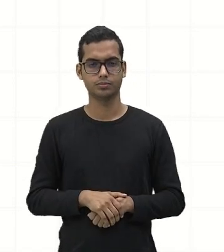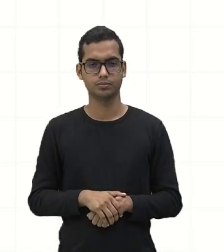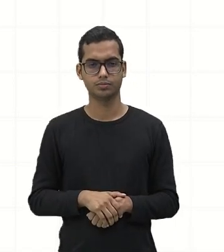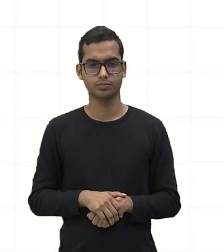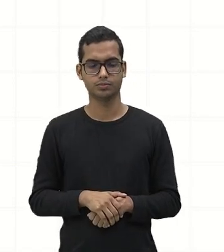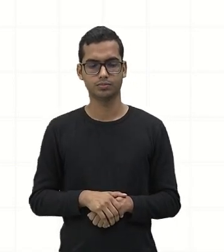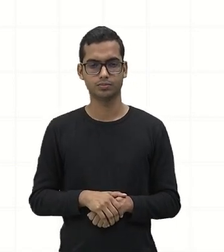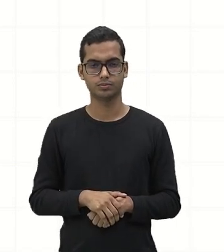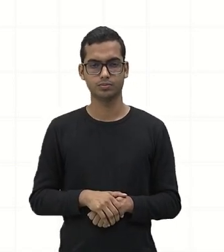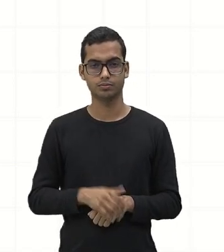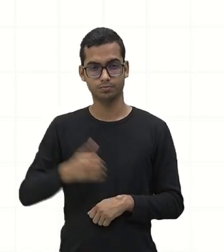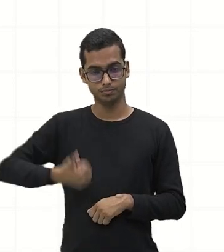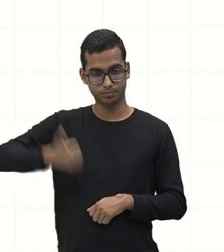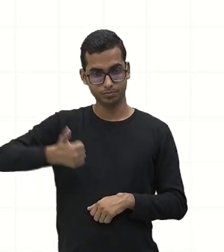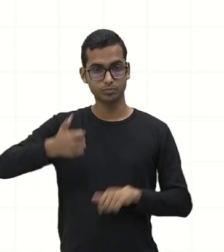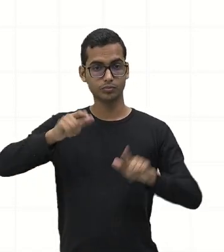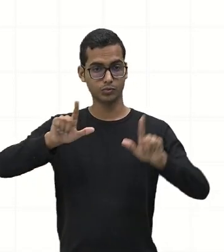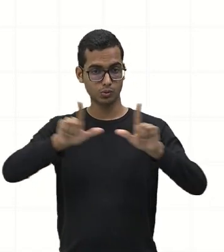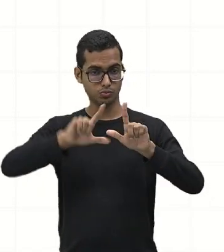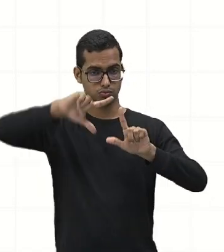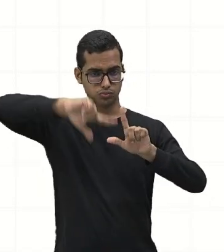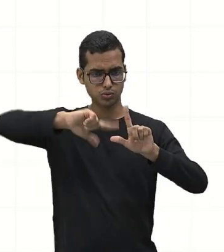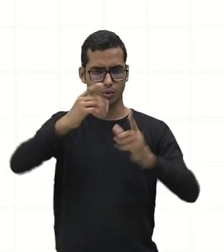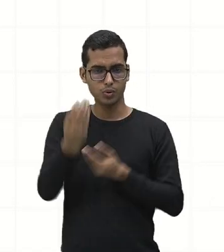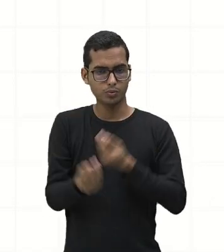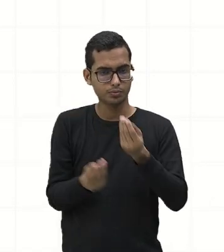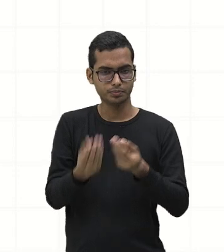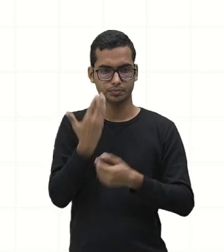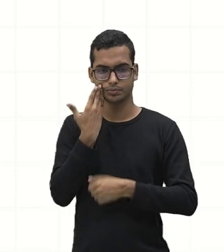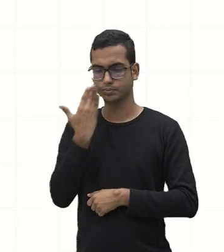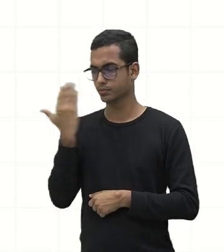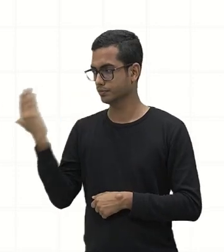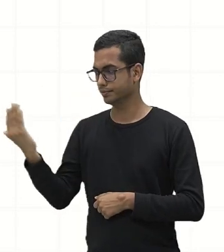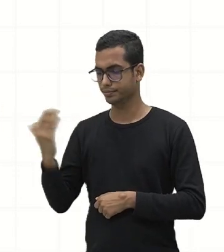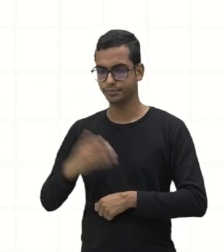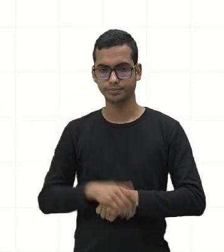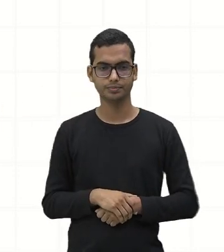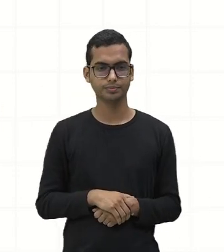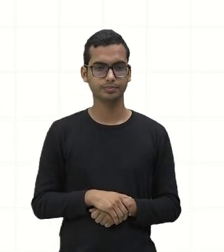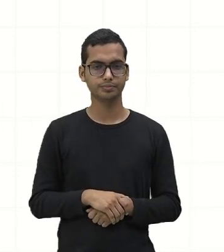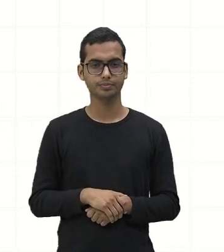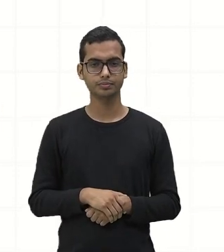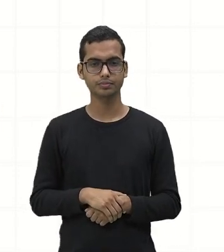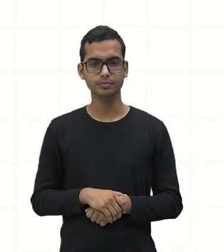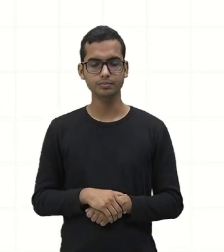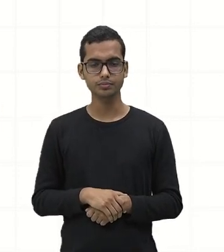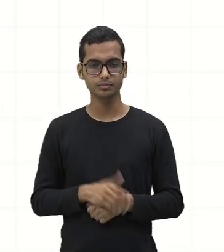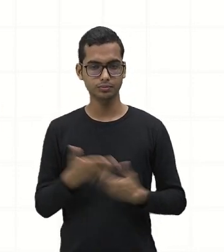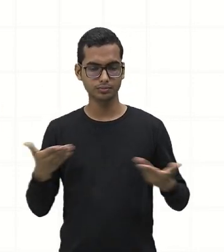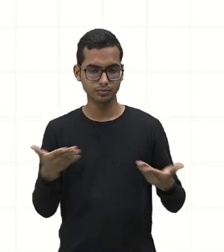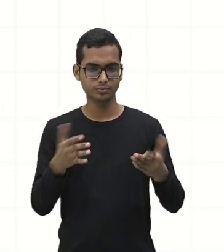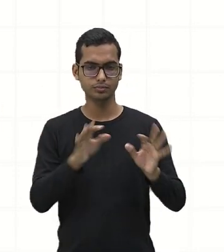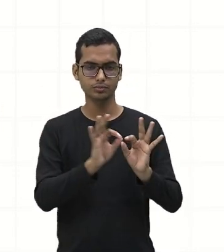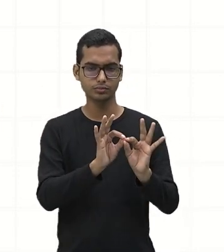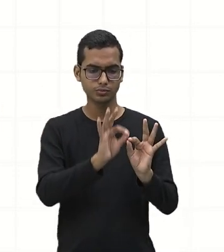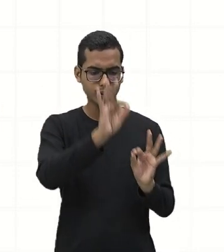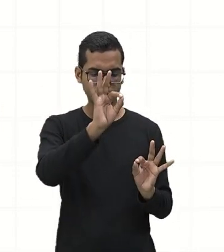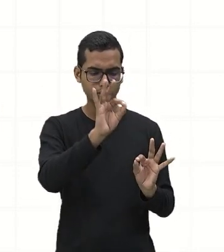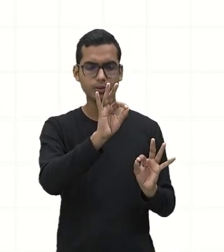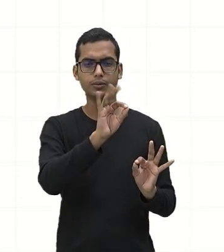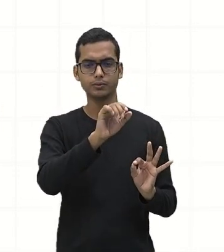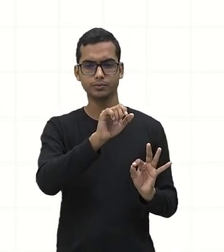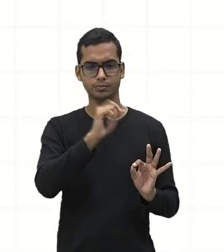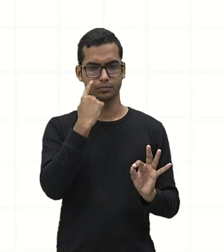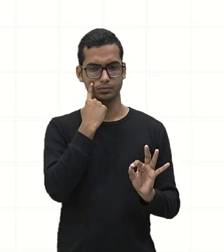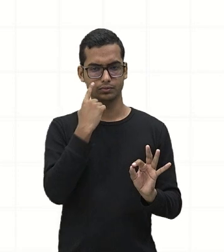Seguinte, ele diz que esse pedaço aqui, ó, de A até B, estará para o